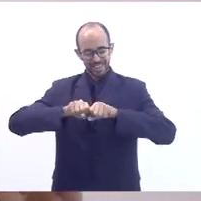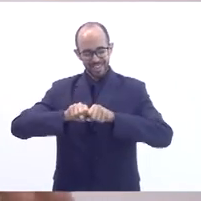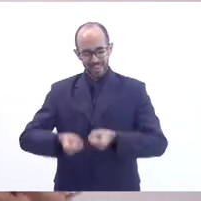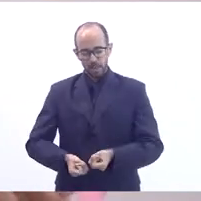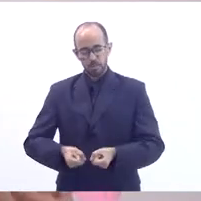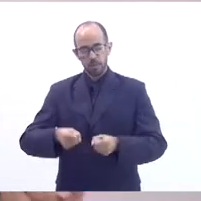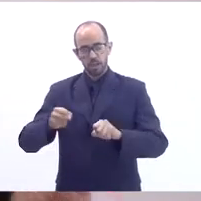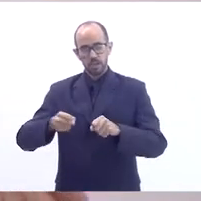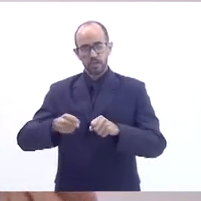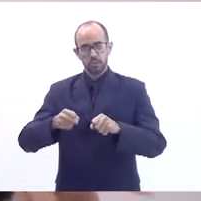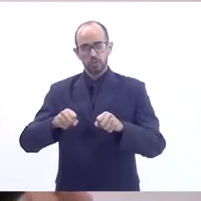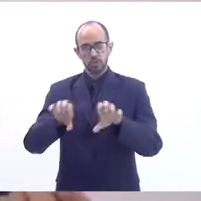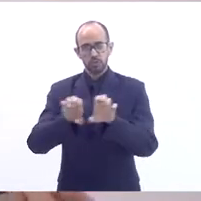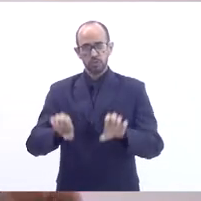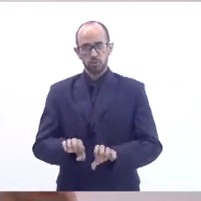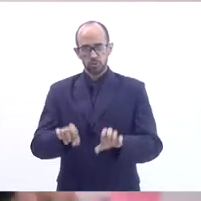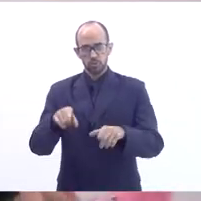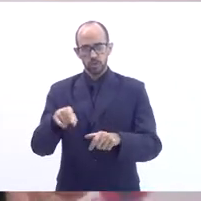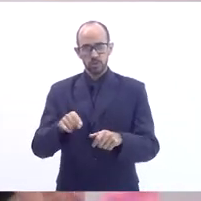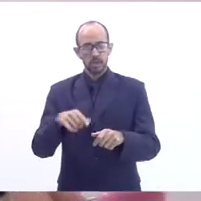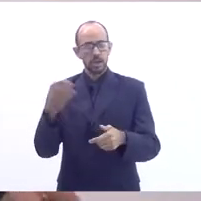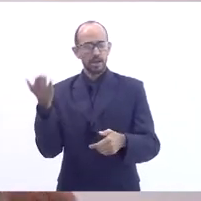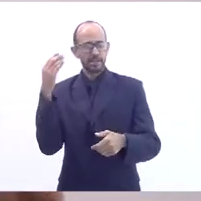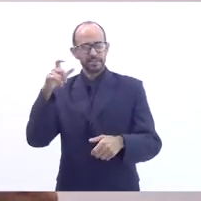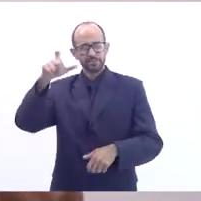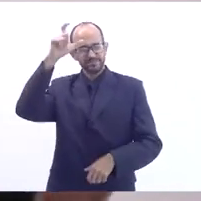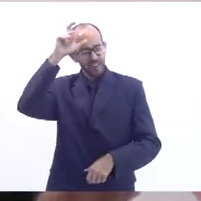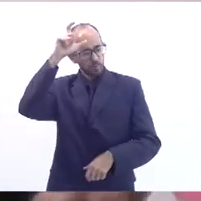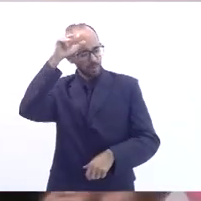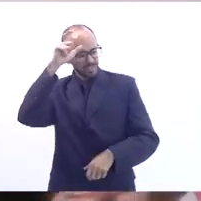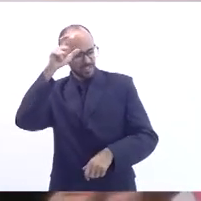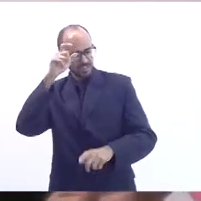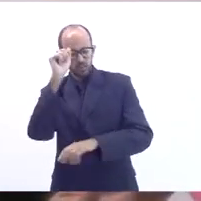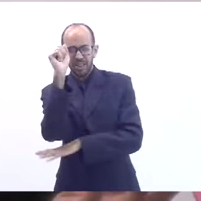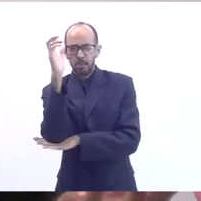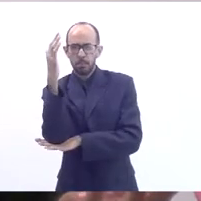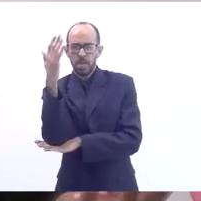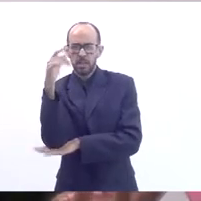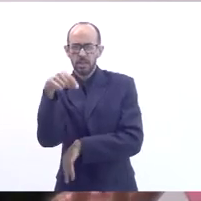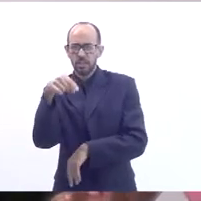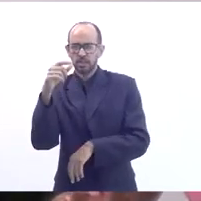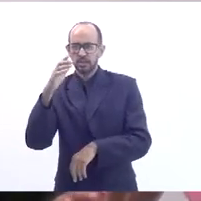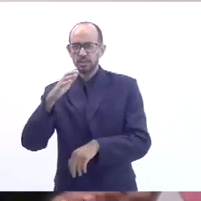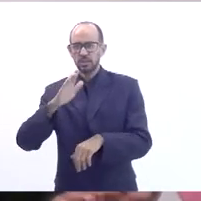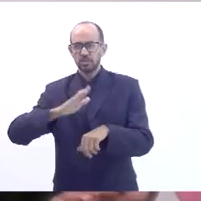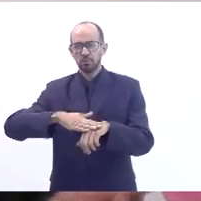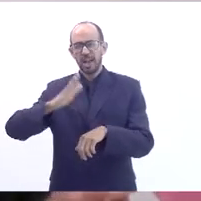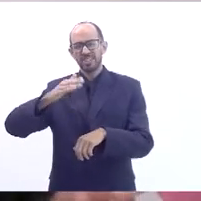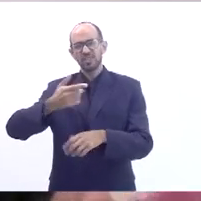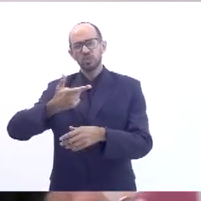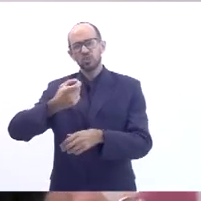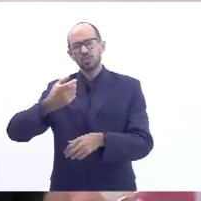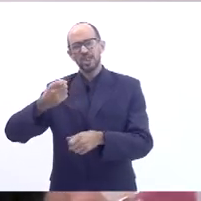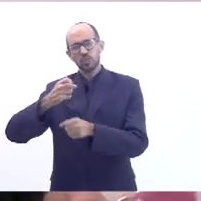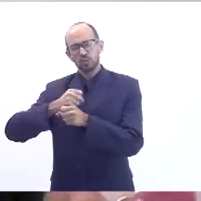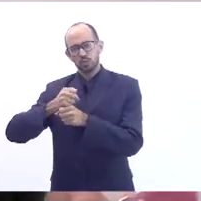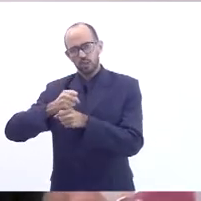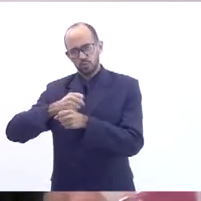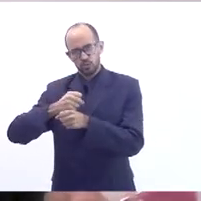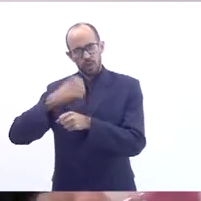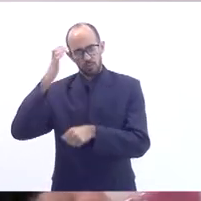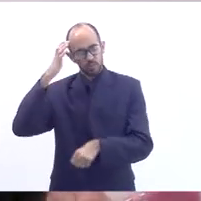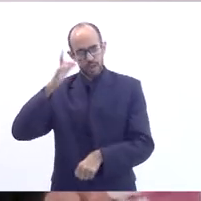demonização da planta que não é que que é quase de 200 anos então eu é fácil